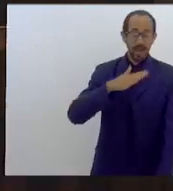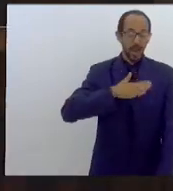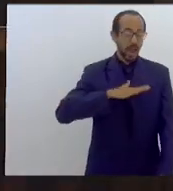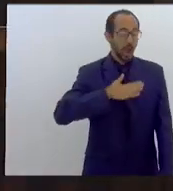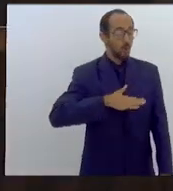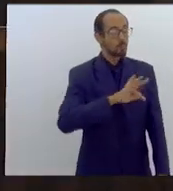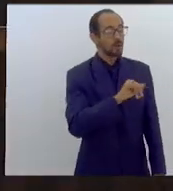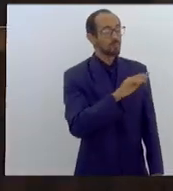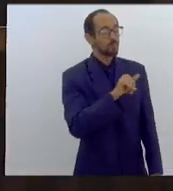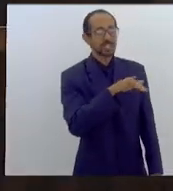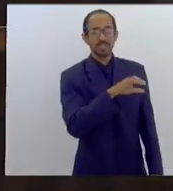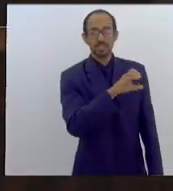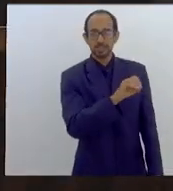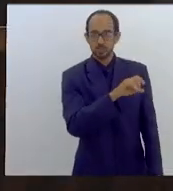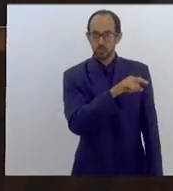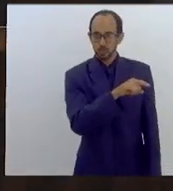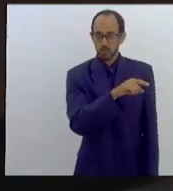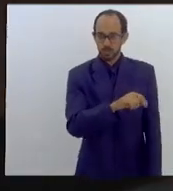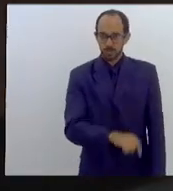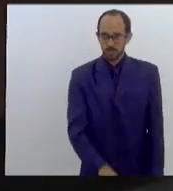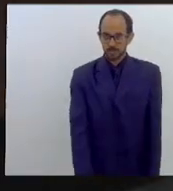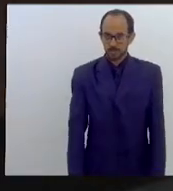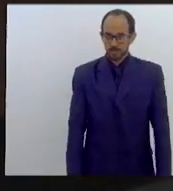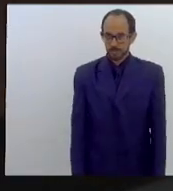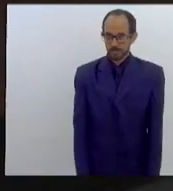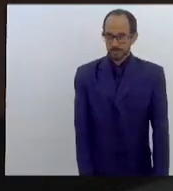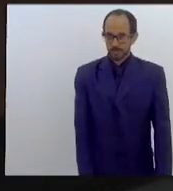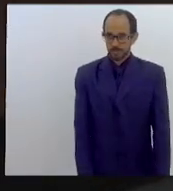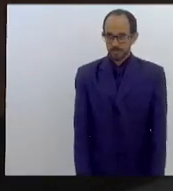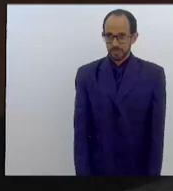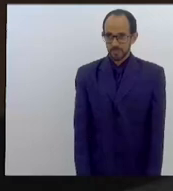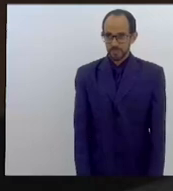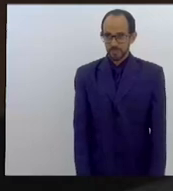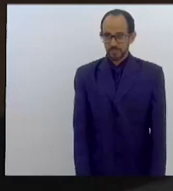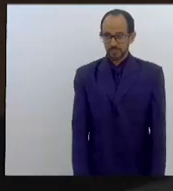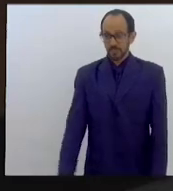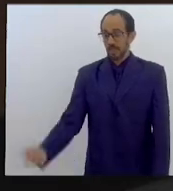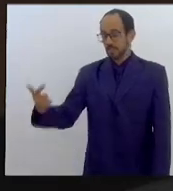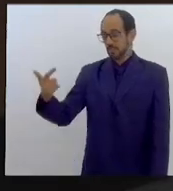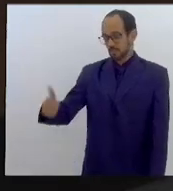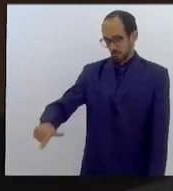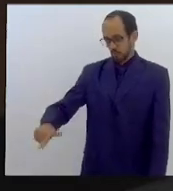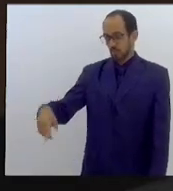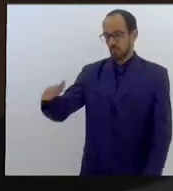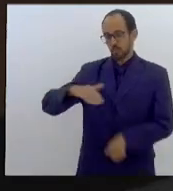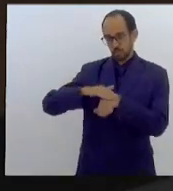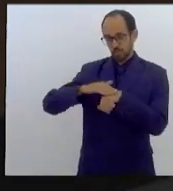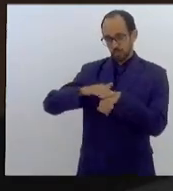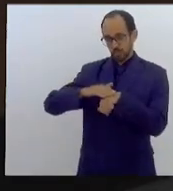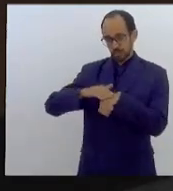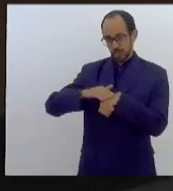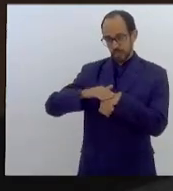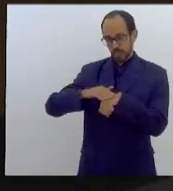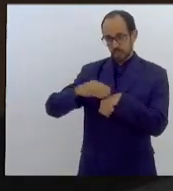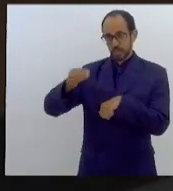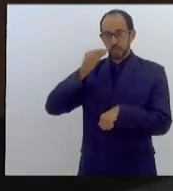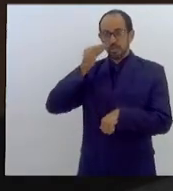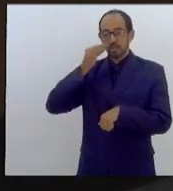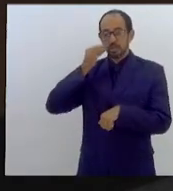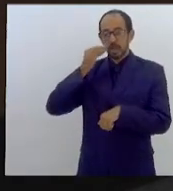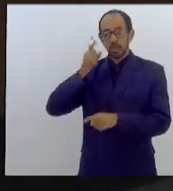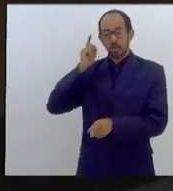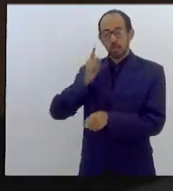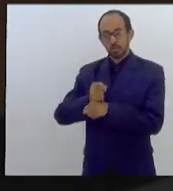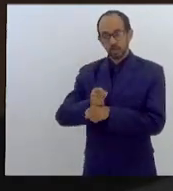a matéria a pedido do senhor, para que possamos, mais uma vez, conversarmos e tentarmos